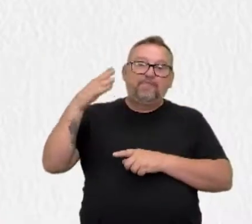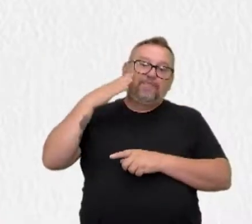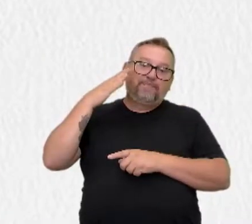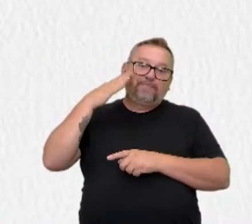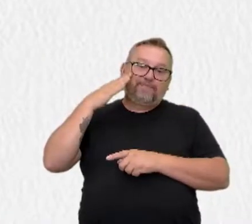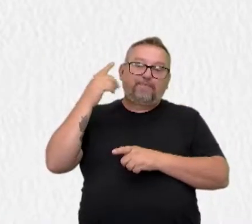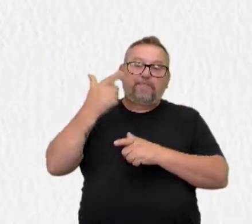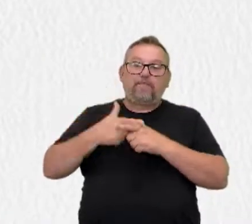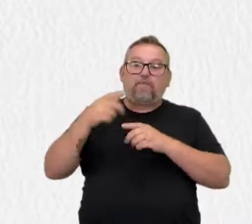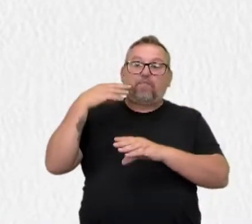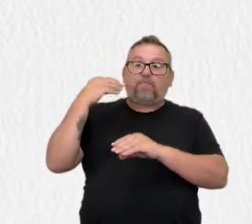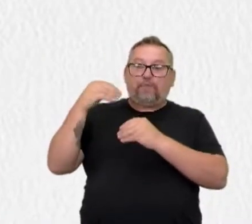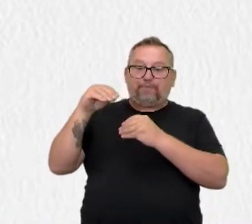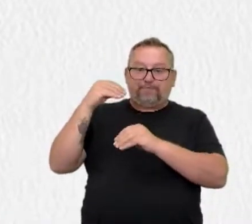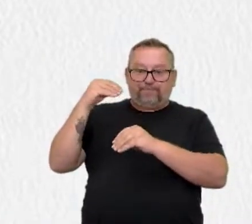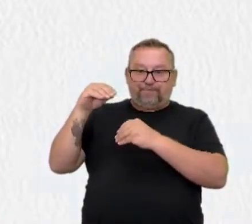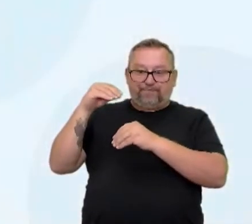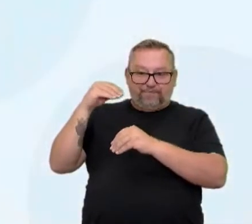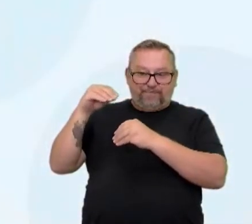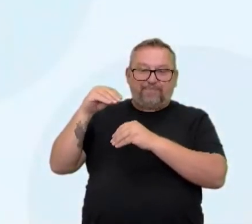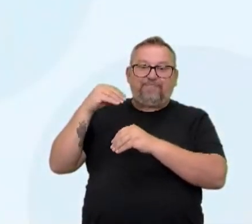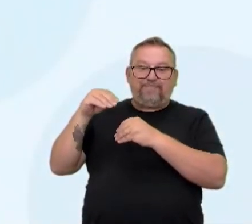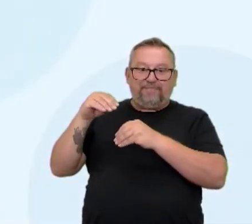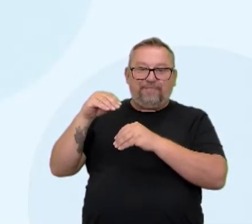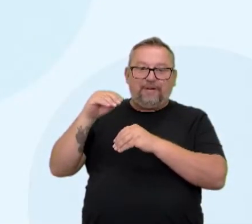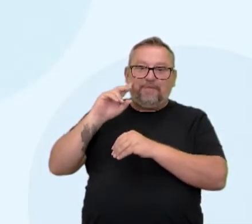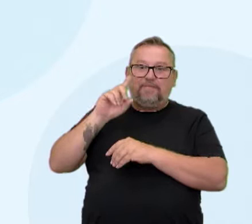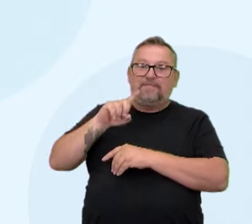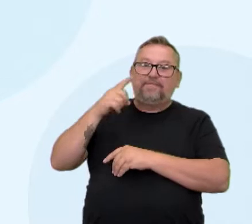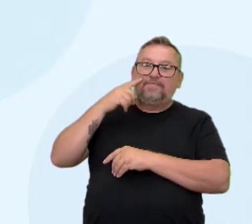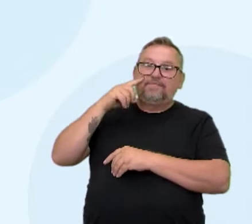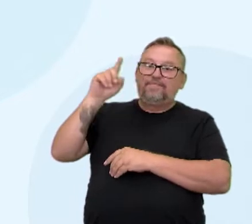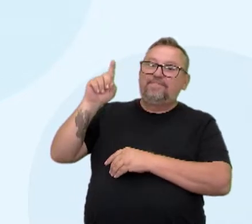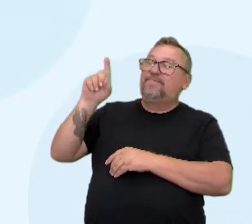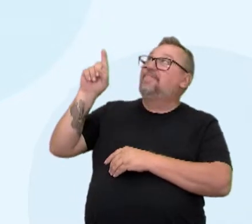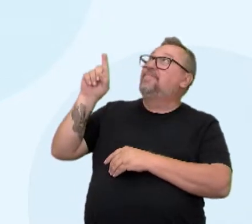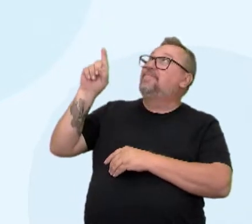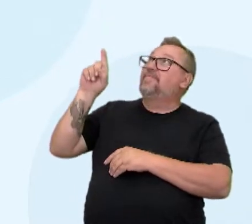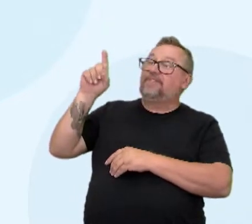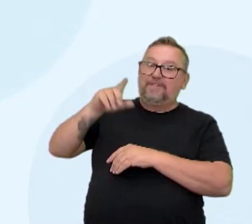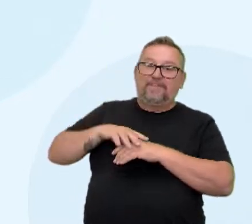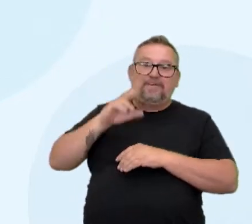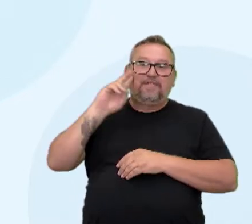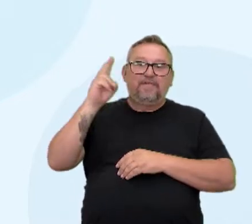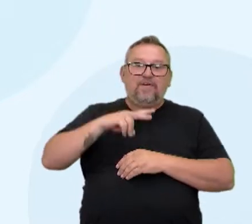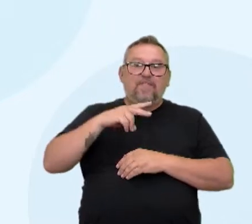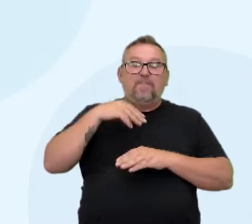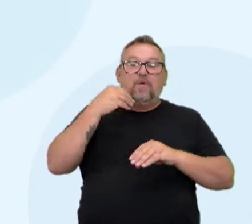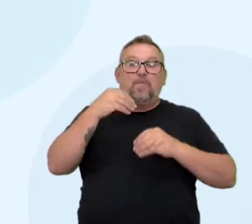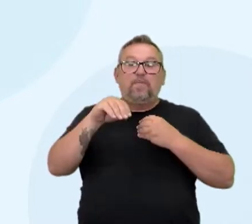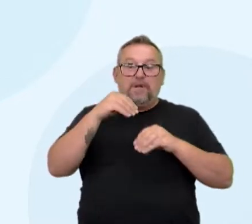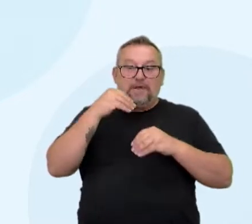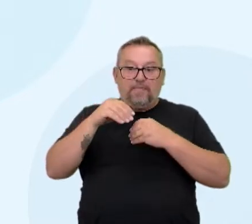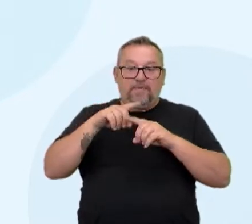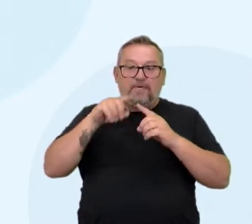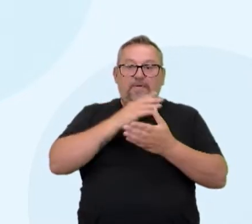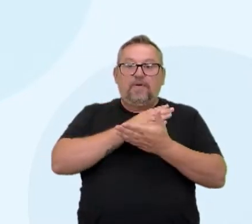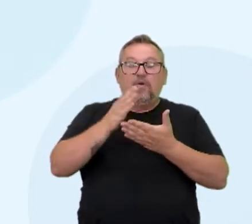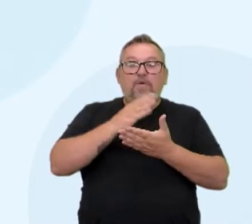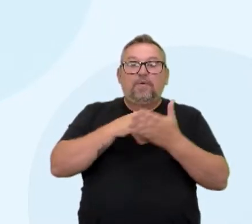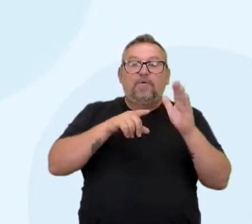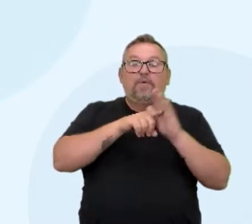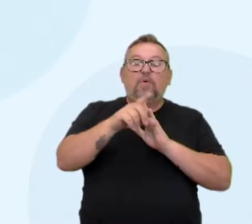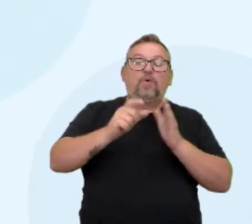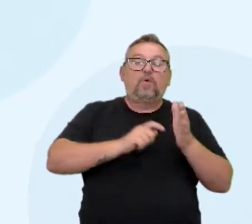sabe sobre meme? Olha só a pergunta norteadora na tela para você. A gente viu o que é o meme, como que a gente começa a buscar esse